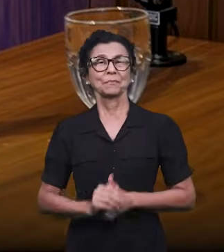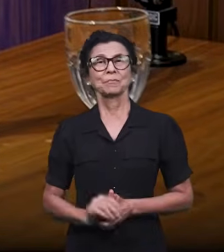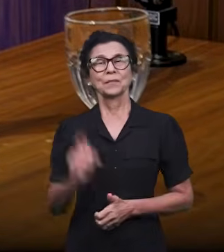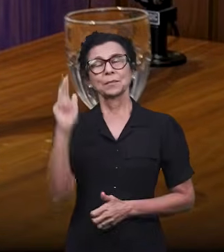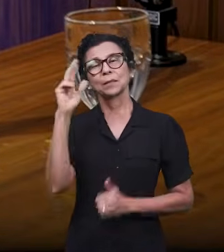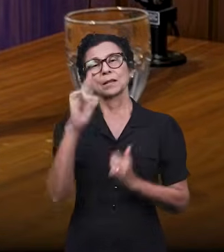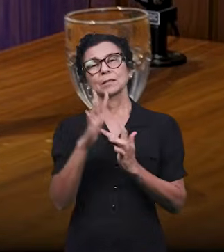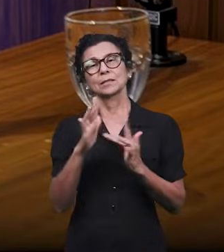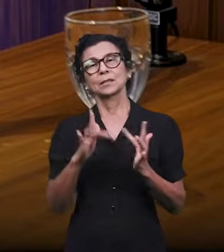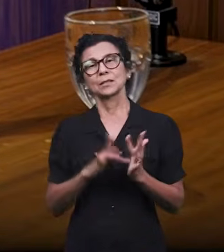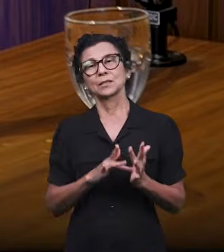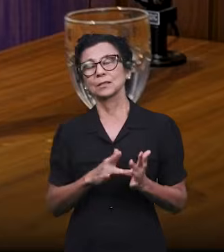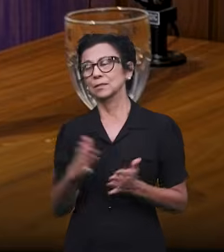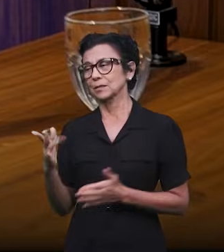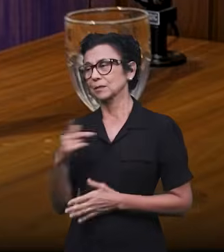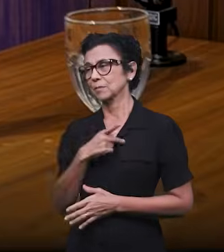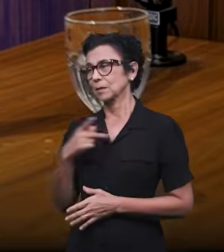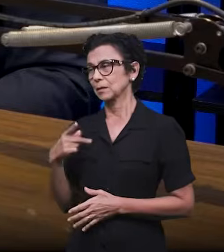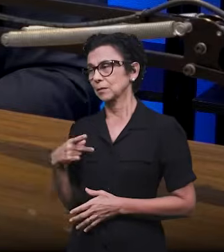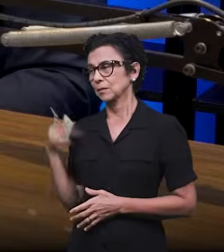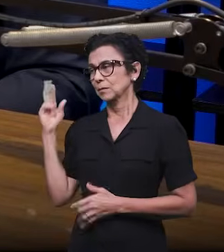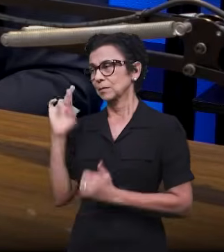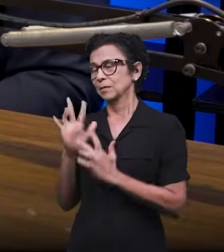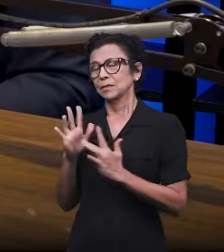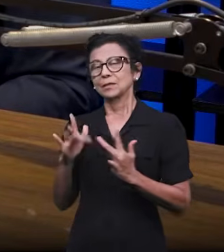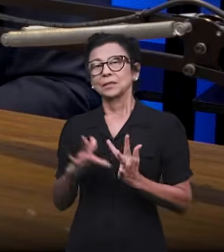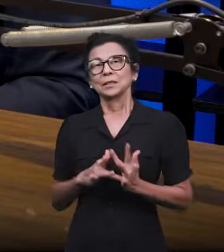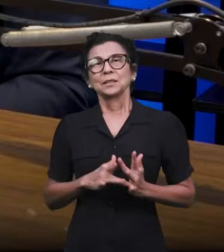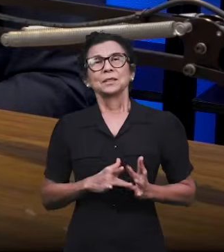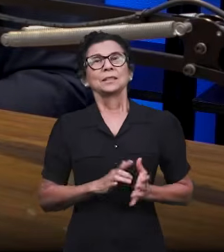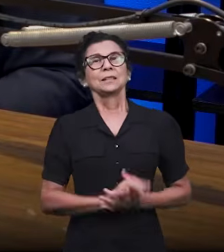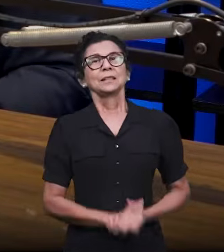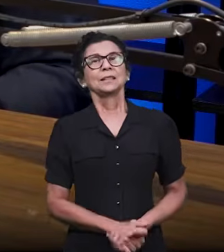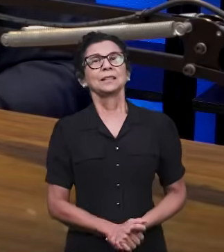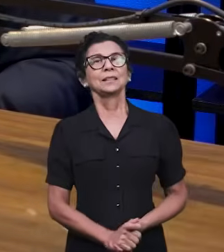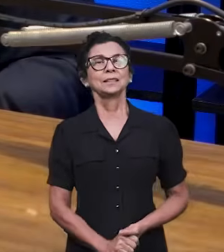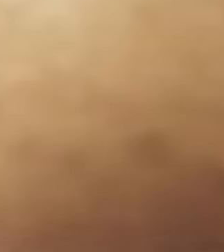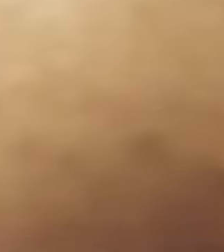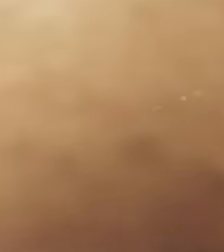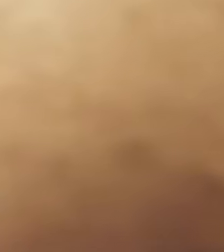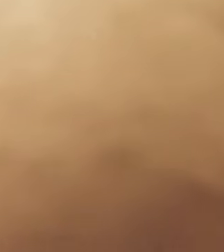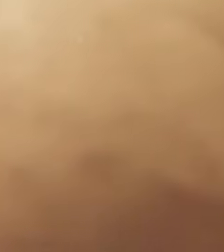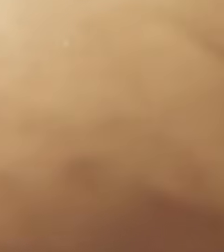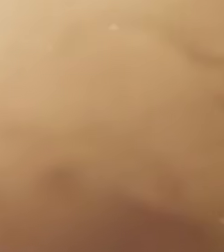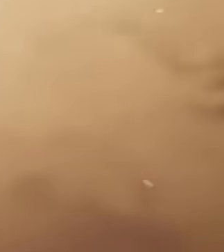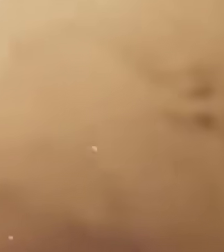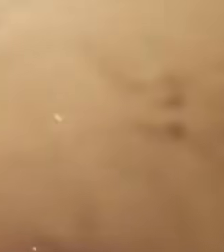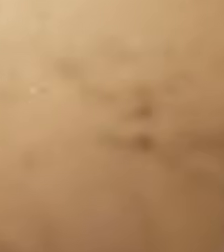todos, a paz do Senhor, aos pastores aqui, a paz do Senhor. A paz do Senhor, irmãos.